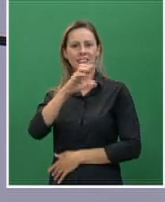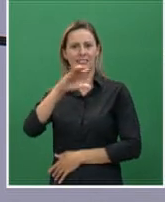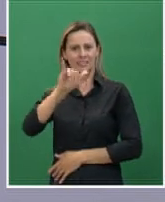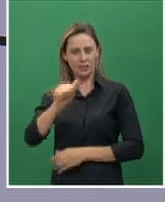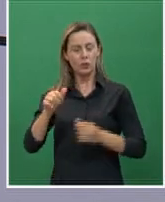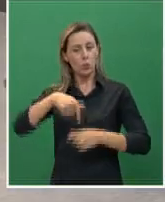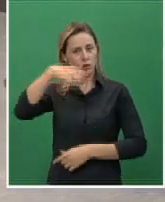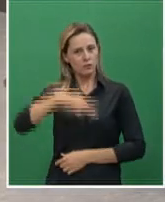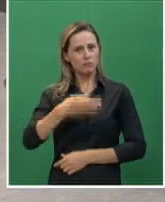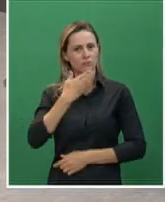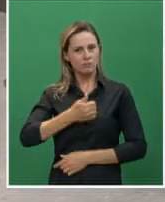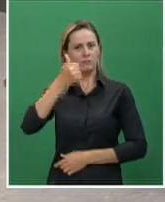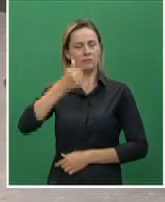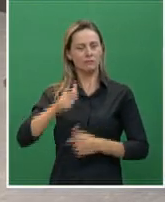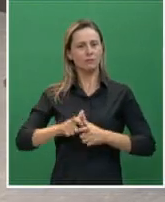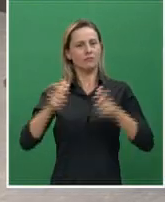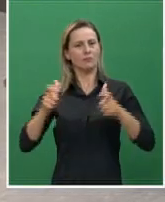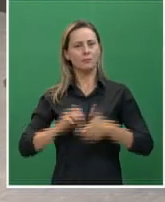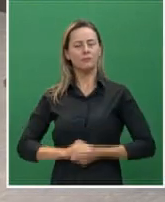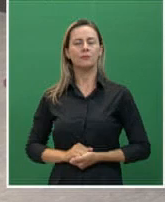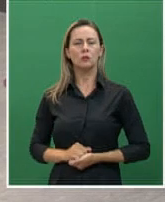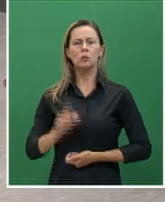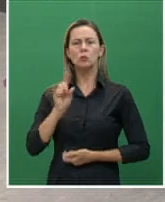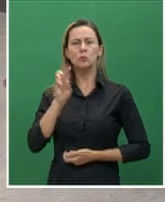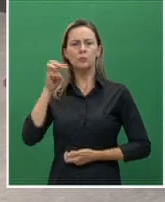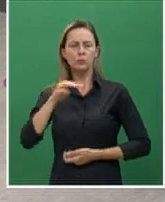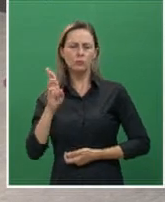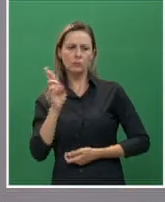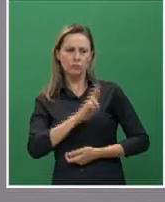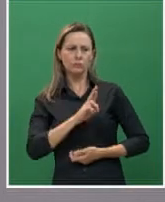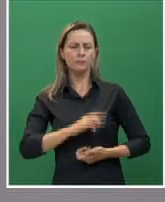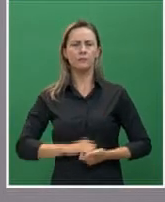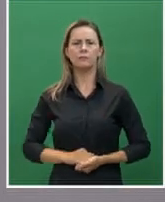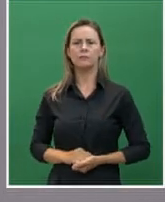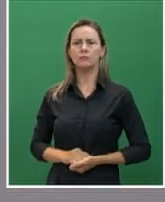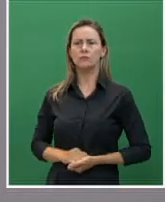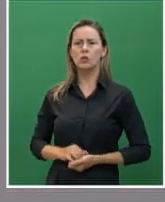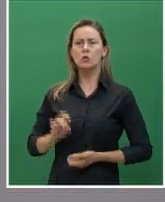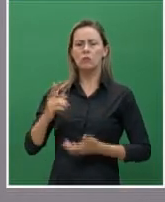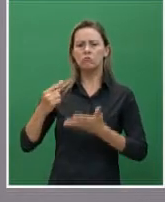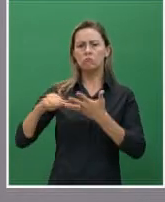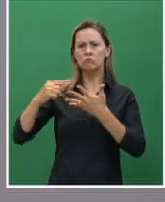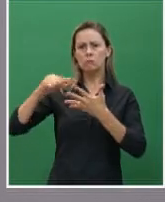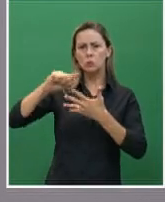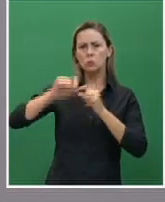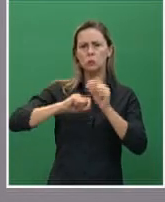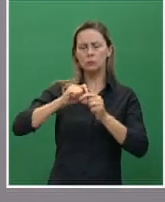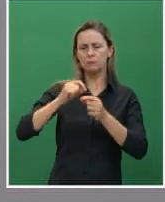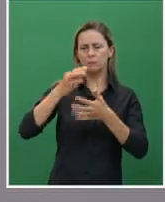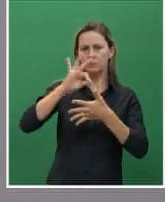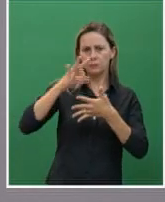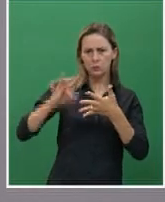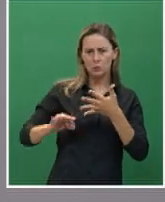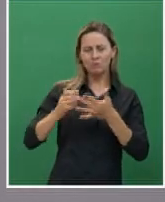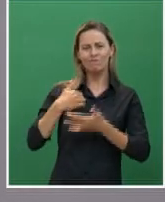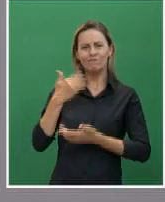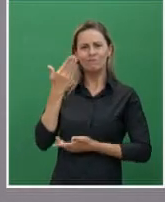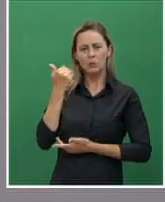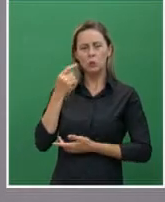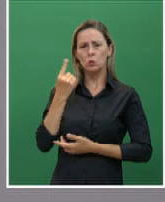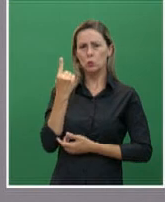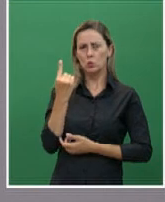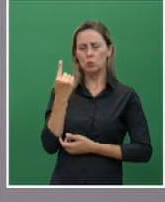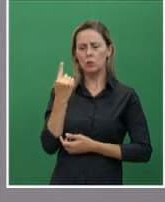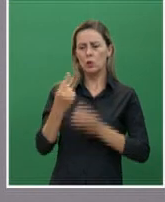a qualidade essa comunidade réplica candidato um minuto soprar. Algumas questões um canal tomar não conseguiu dizer uma